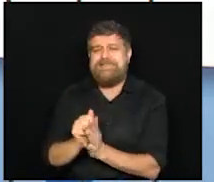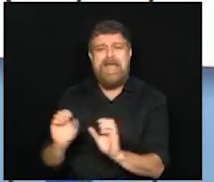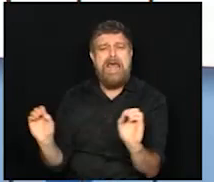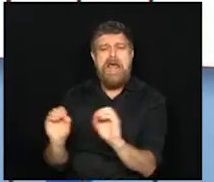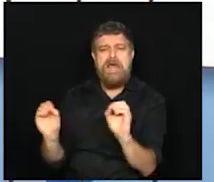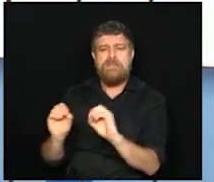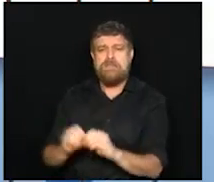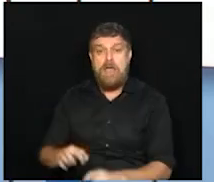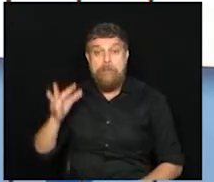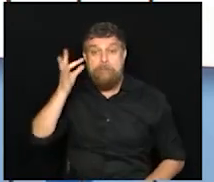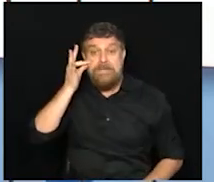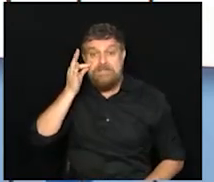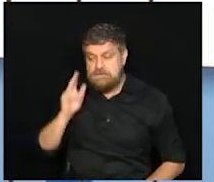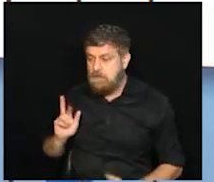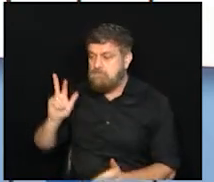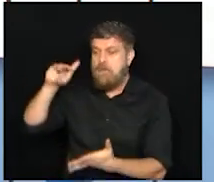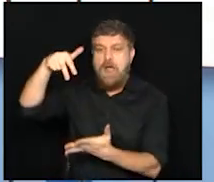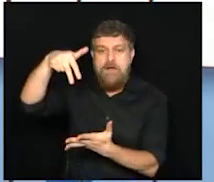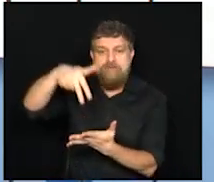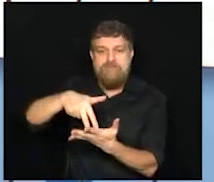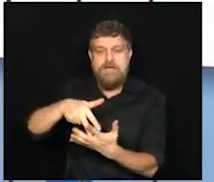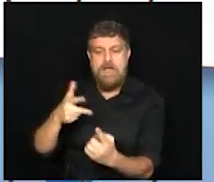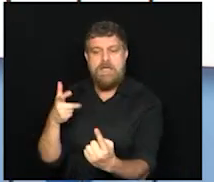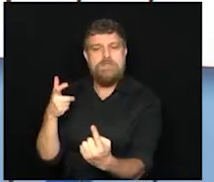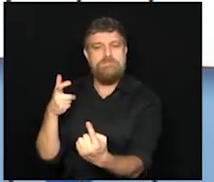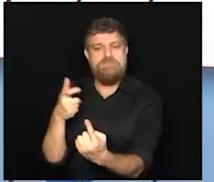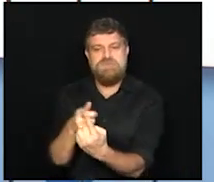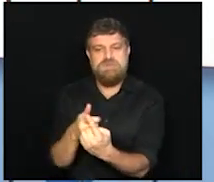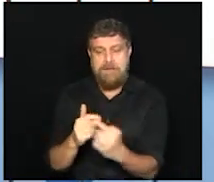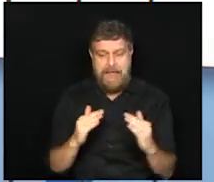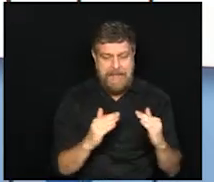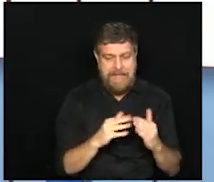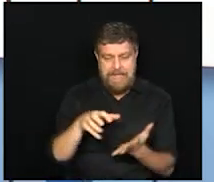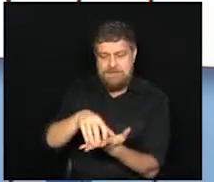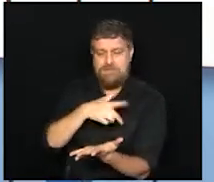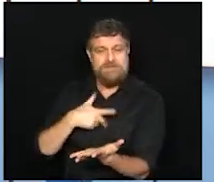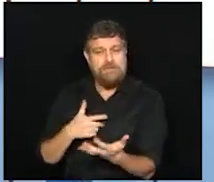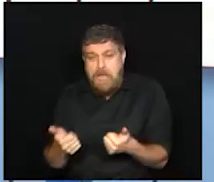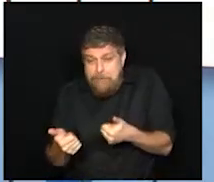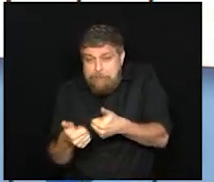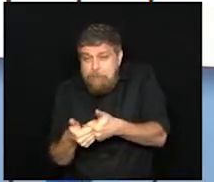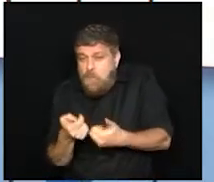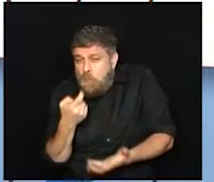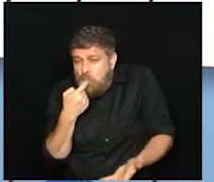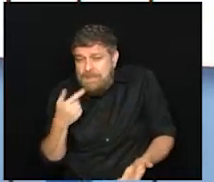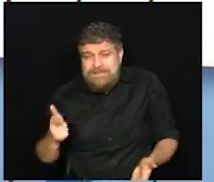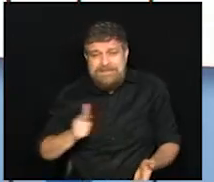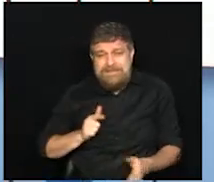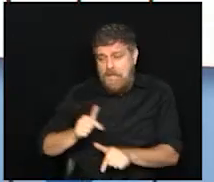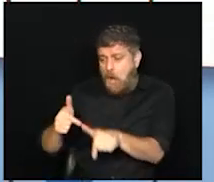agendamento. É só ir até o posto de saúde mais próximo da sua casa ou mais próximo do